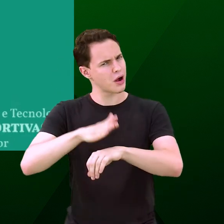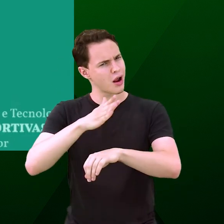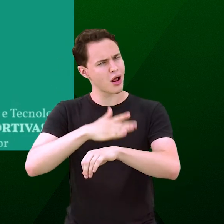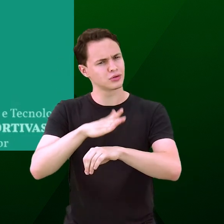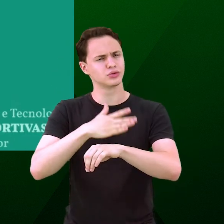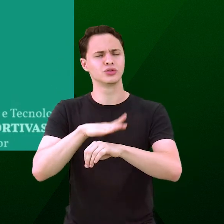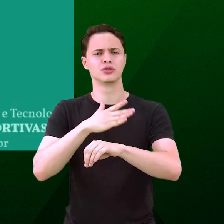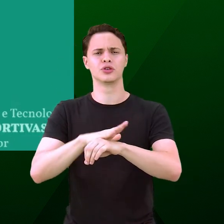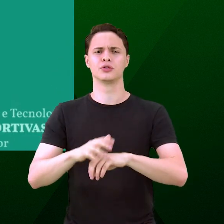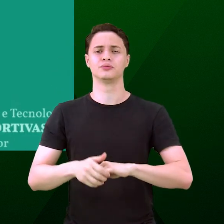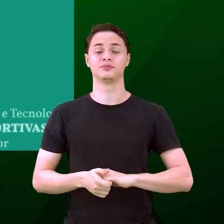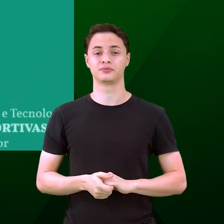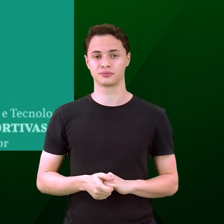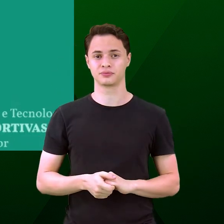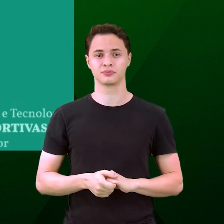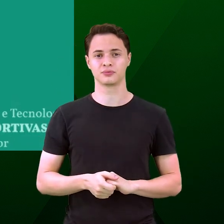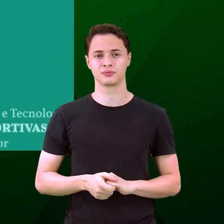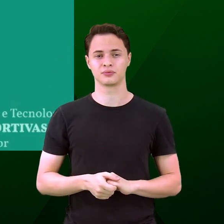não precisam ser